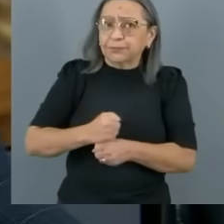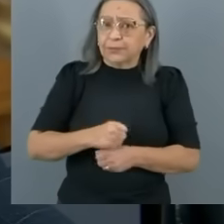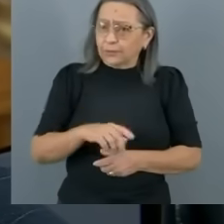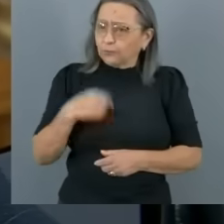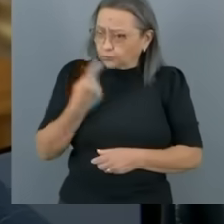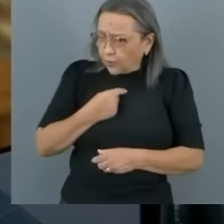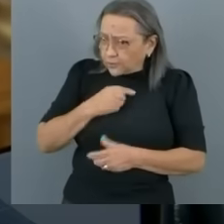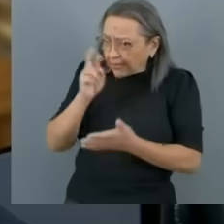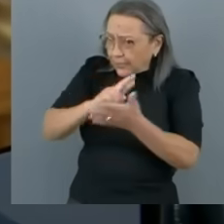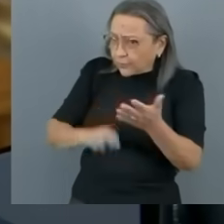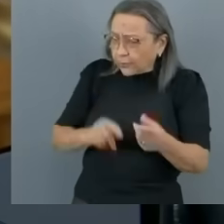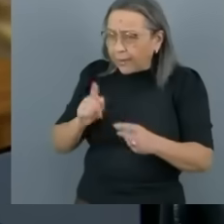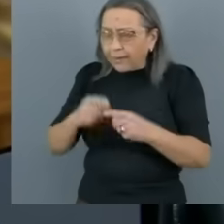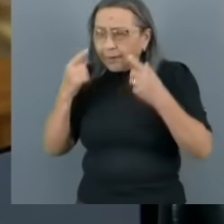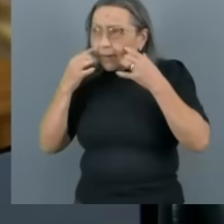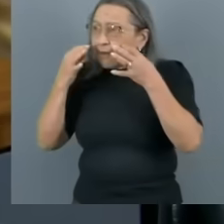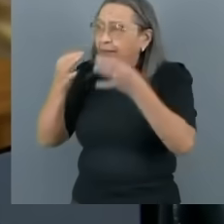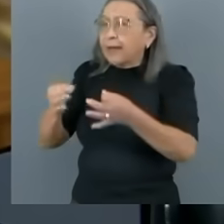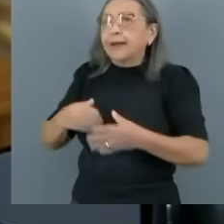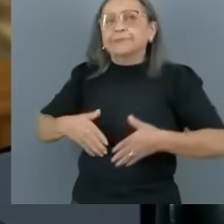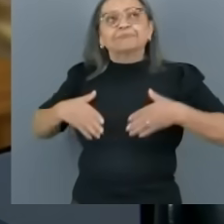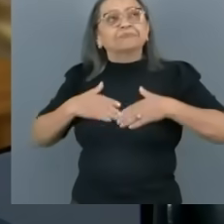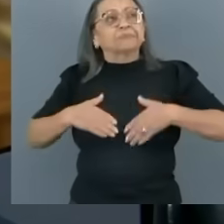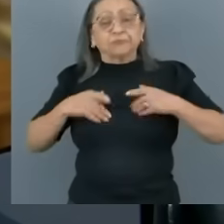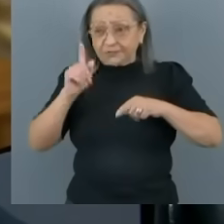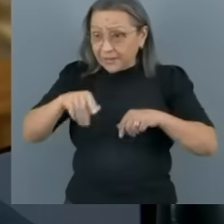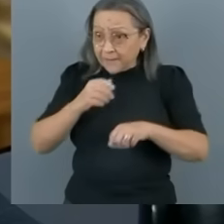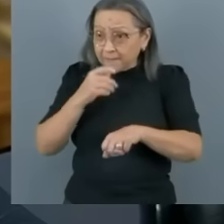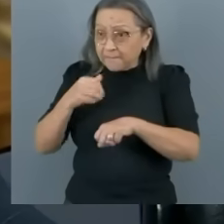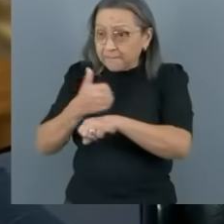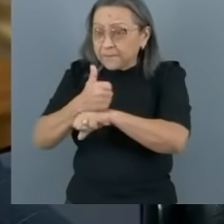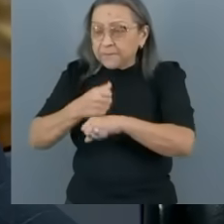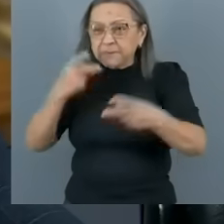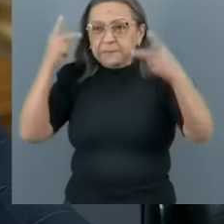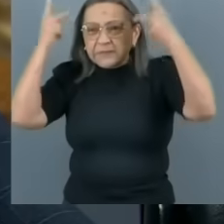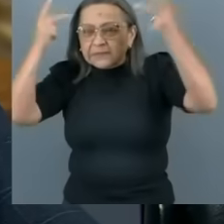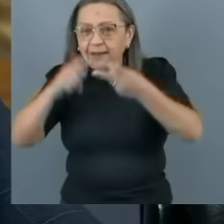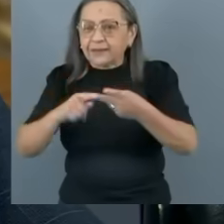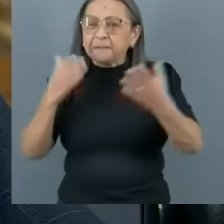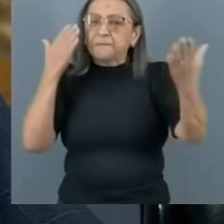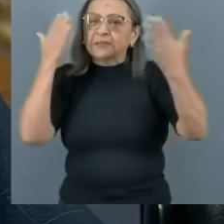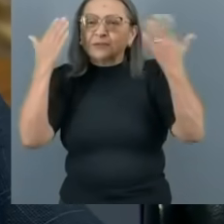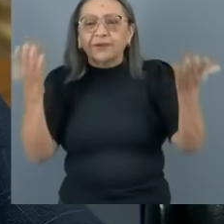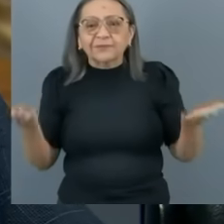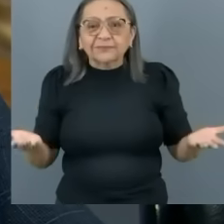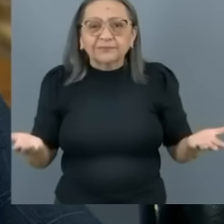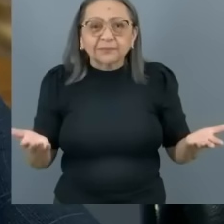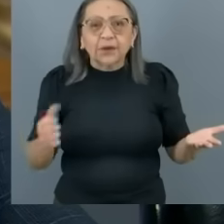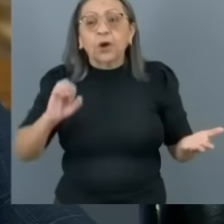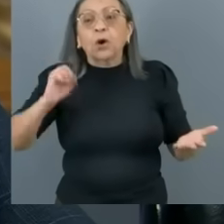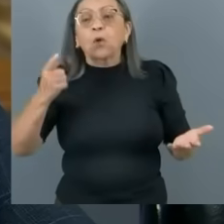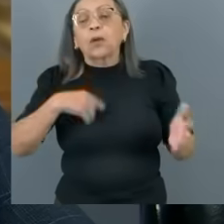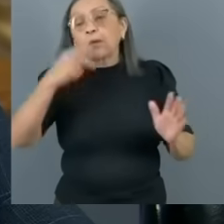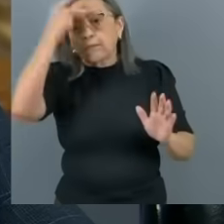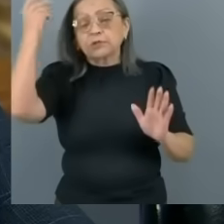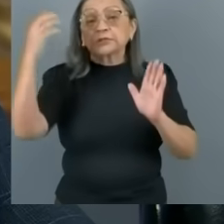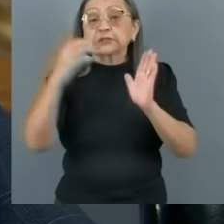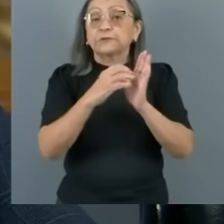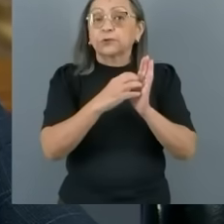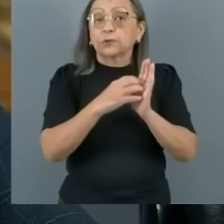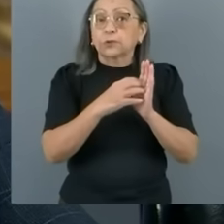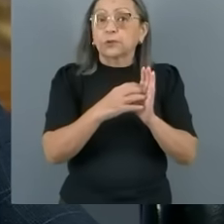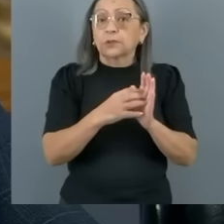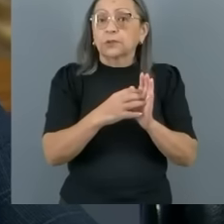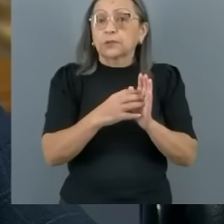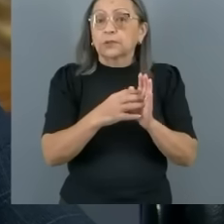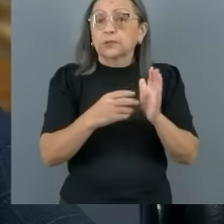ânimo? Vossa Excelência é psiquiatra? Psicólogo? Ou é um servidor da lei? Me desculpe, me